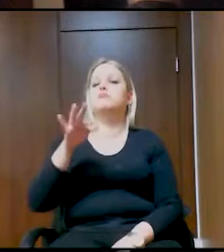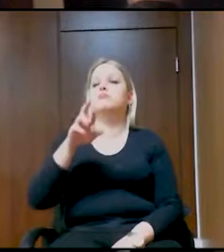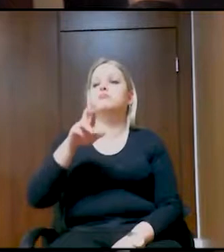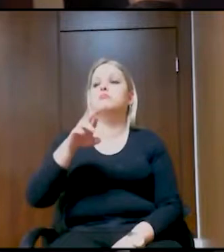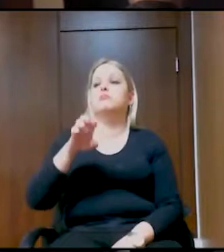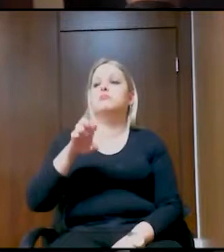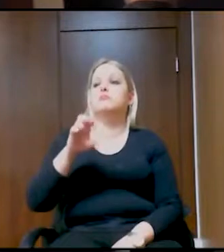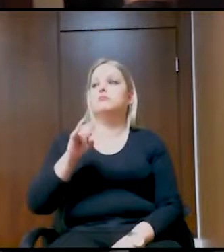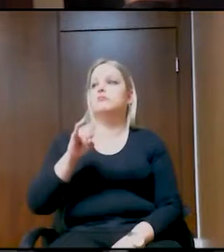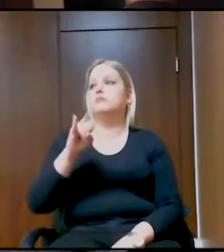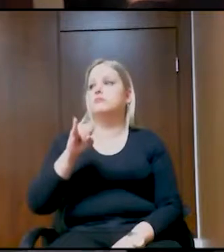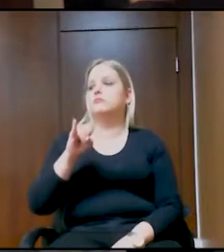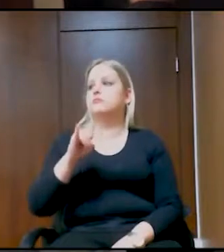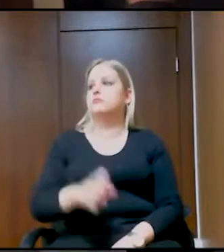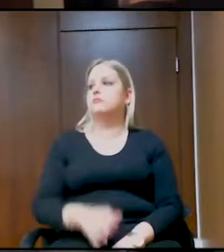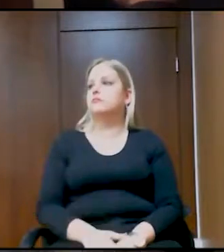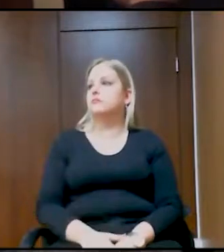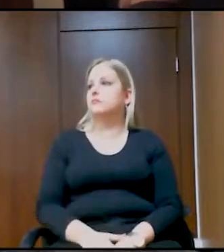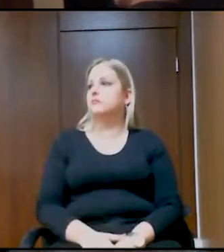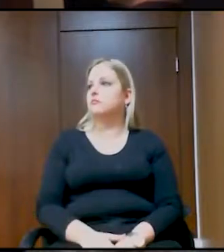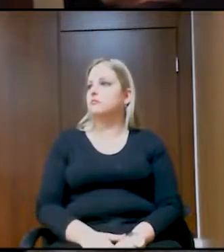Agostinho.